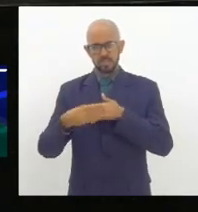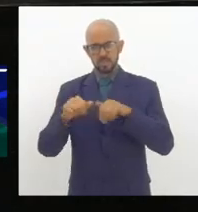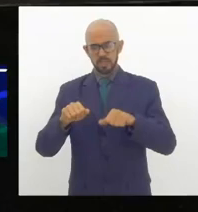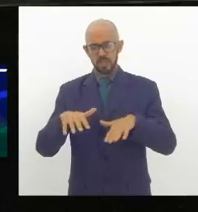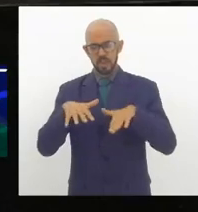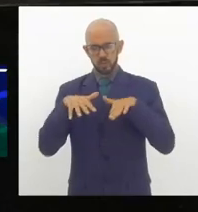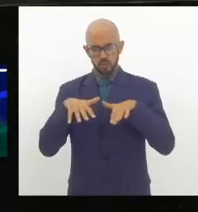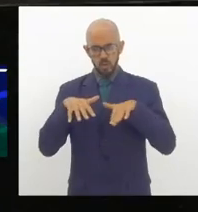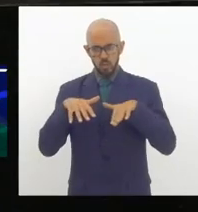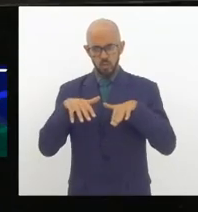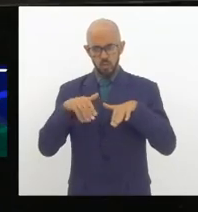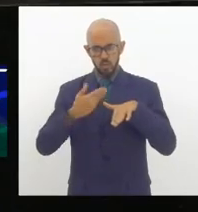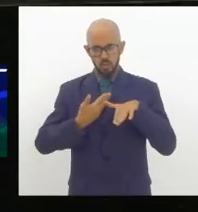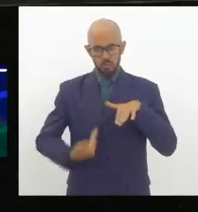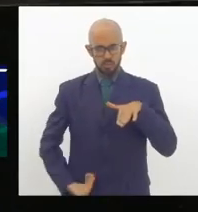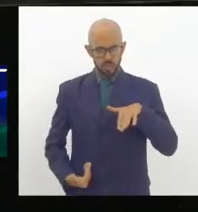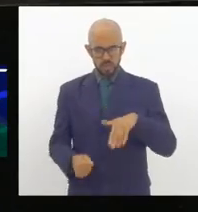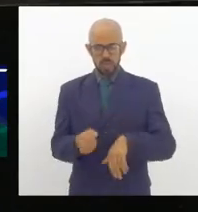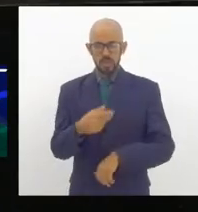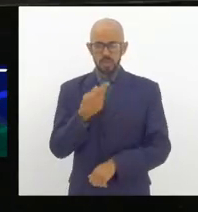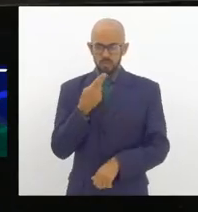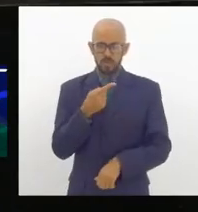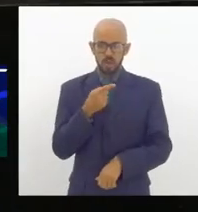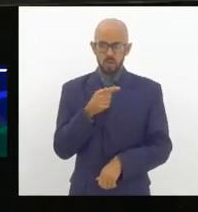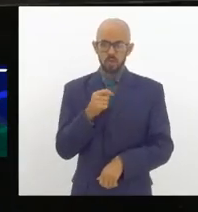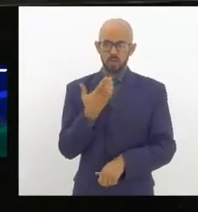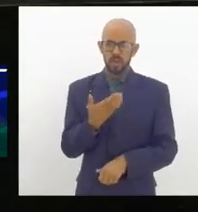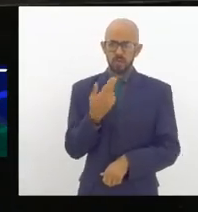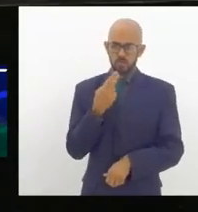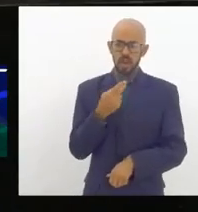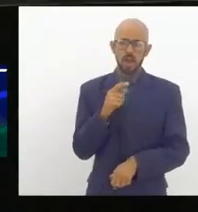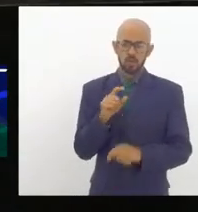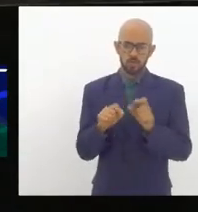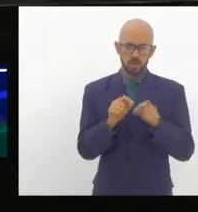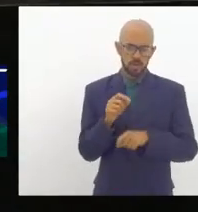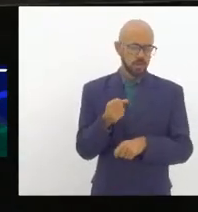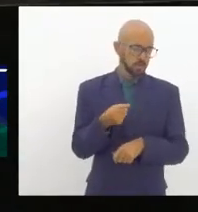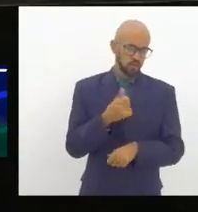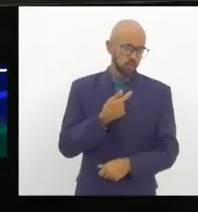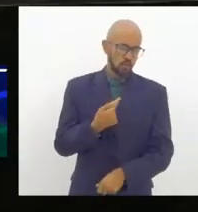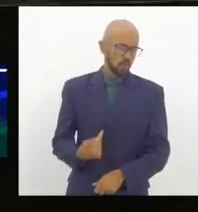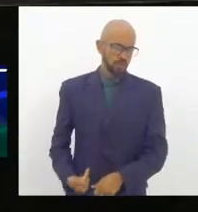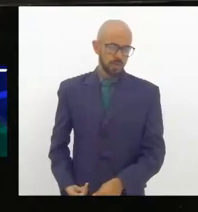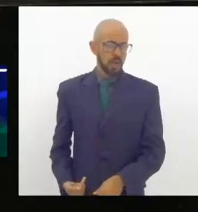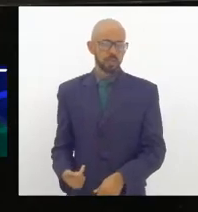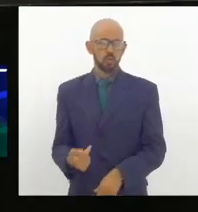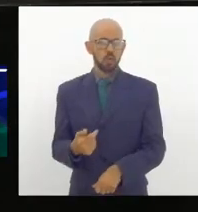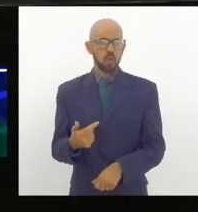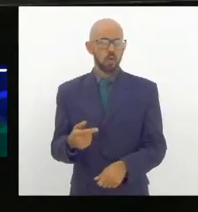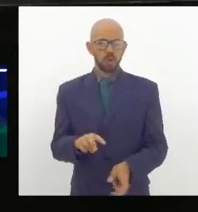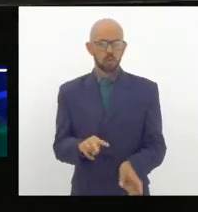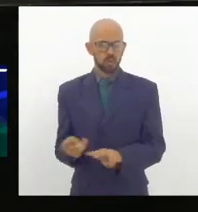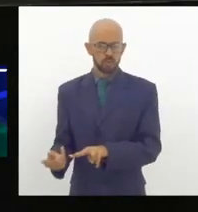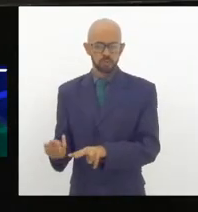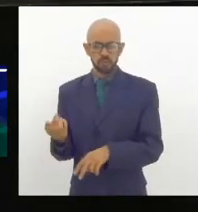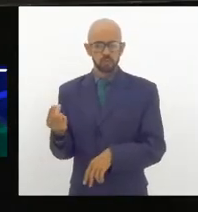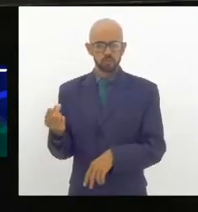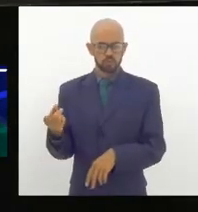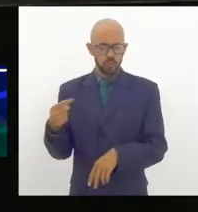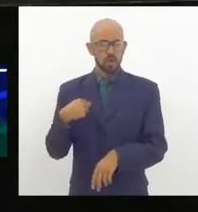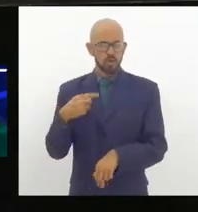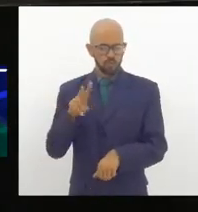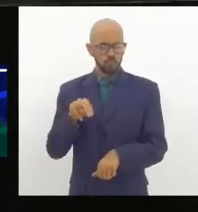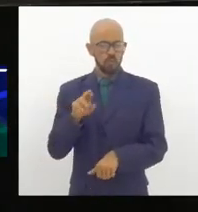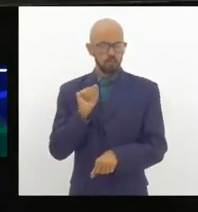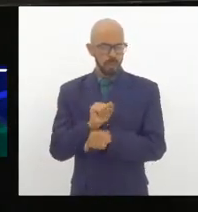reunião extraordinária que ele falou o seguinte eu quero dizer que se o governador no estado ou não passar dinheiro eu vou parar o